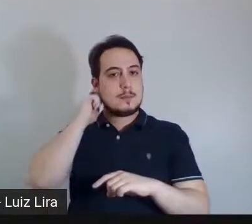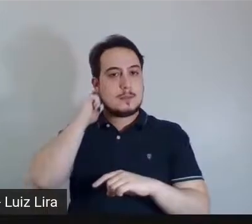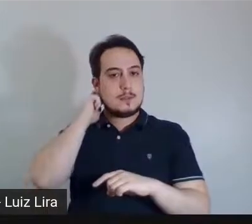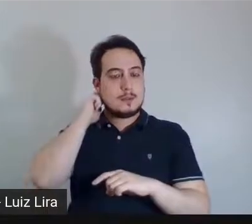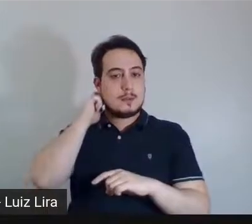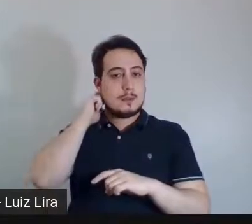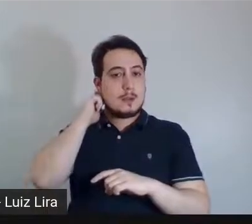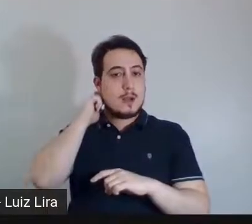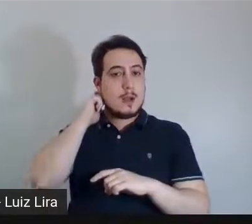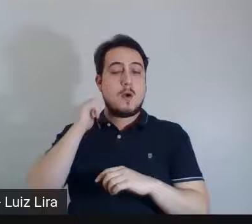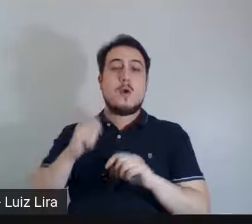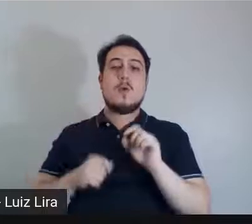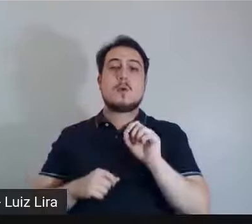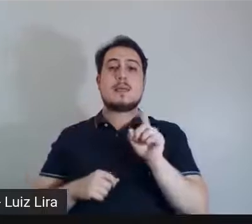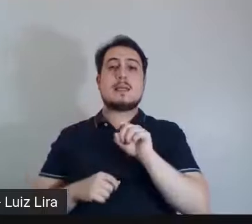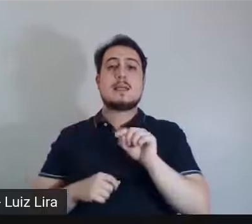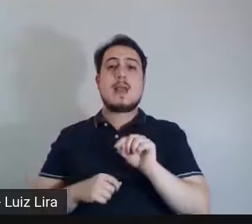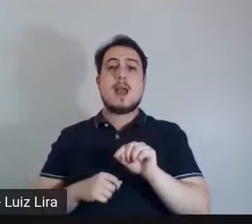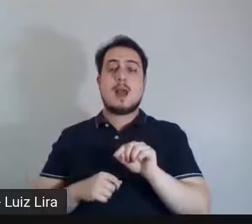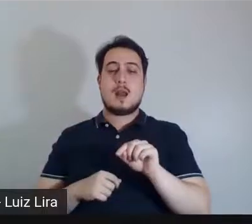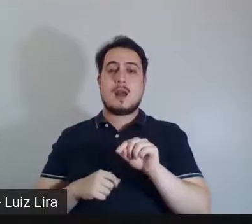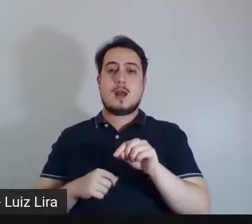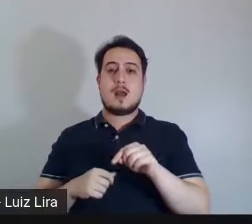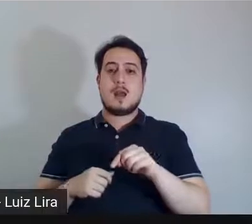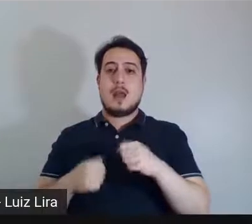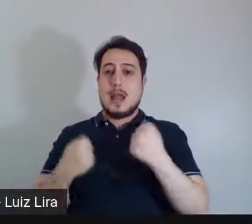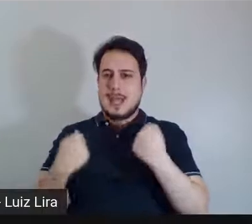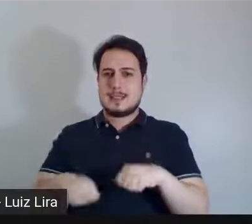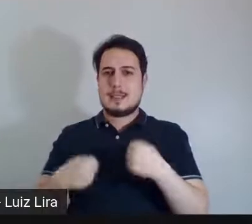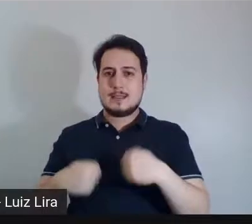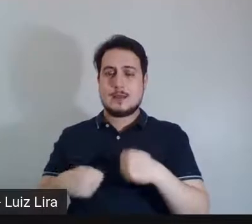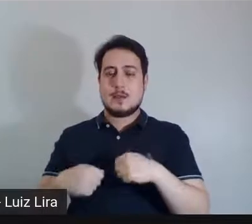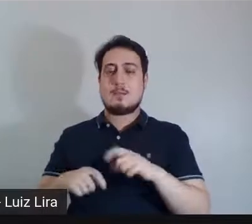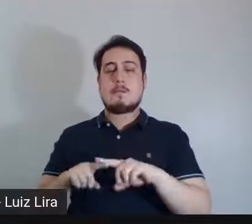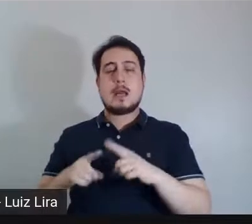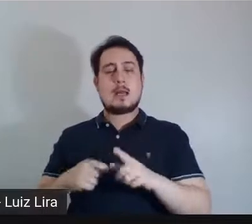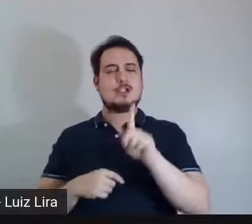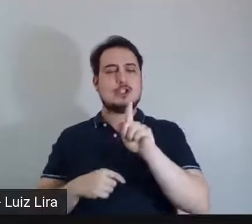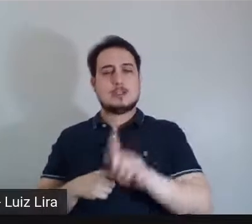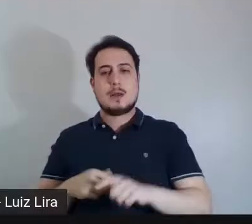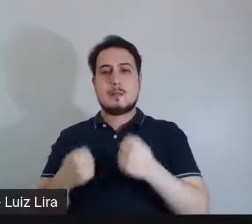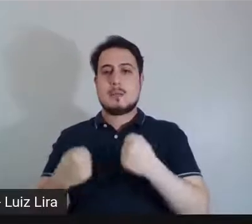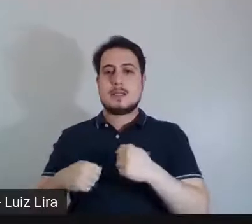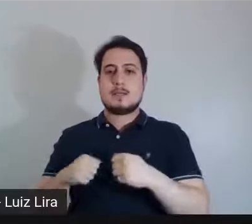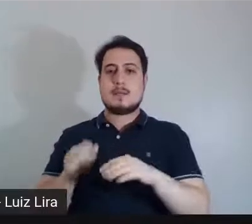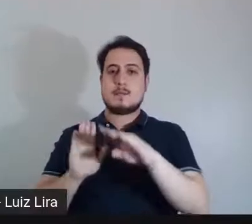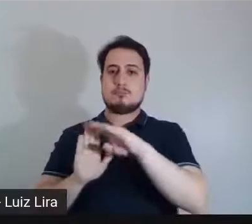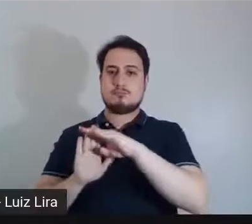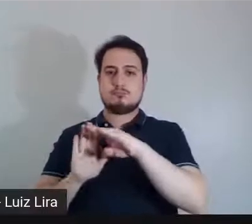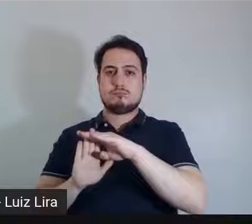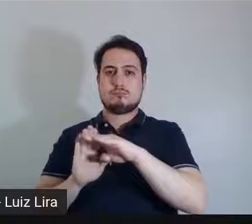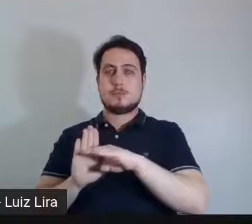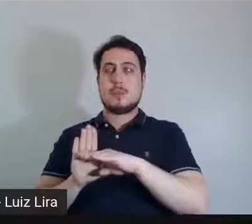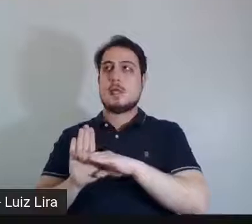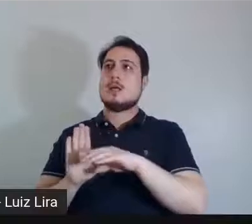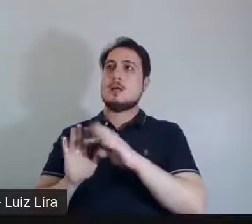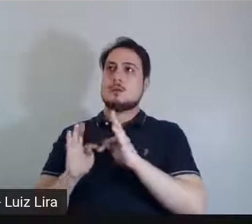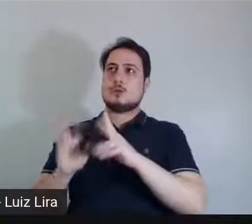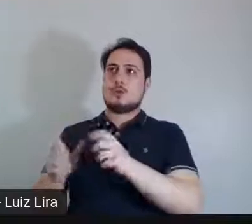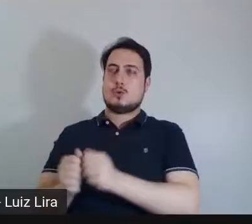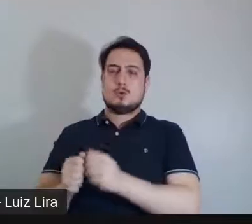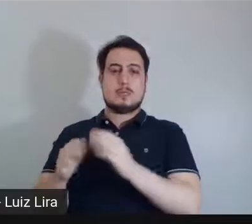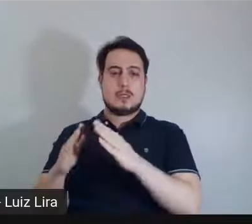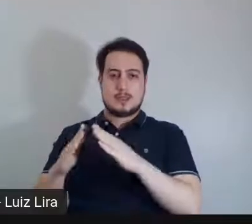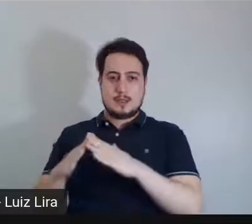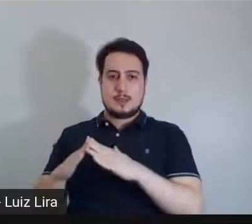o que seriam as essenciais? Mas, mesmo assim, a gestão tinha que fazer assim, olha, eu vou mandar todos para casa. Bacana,